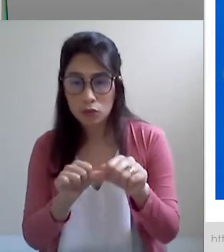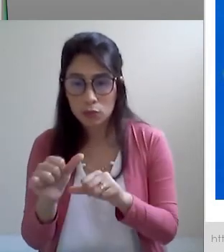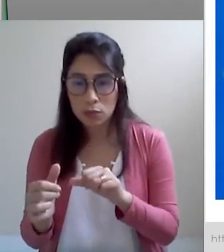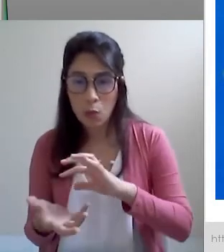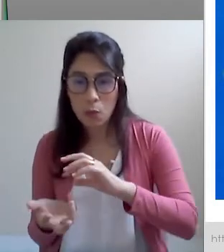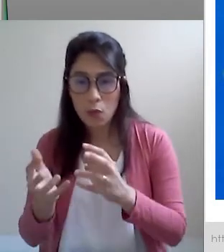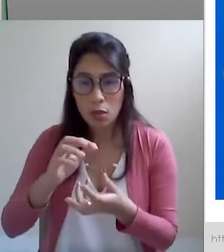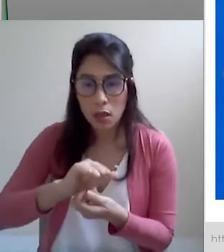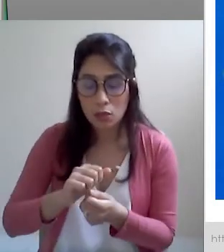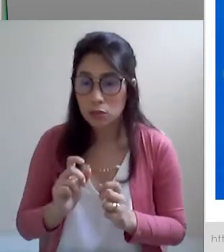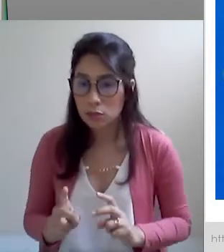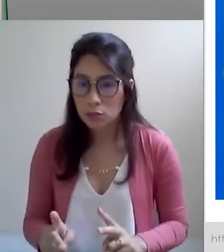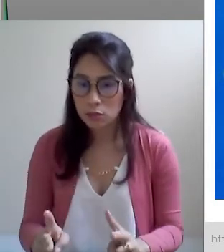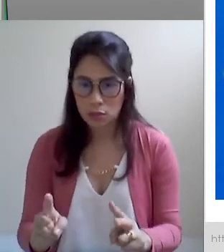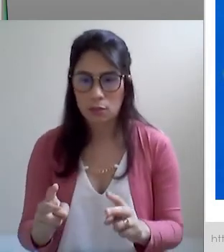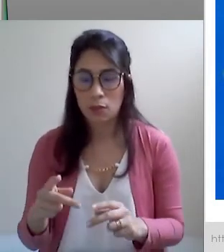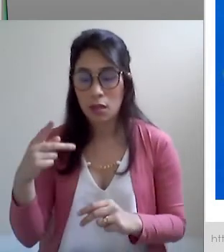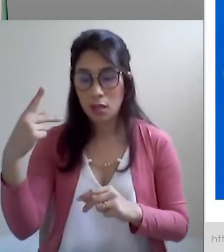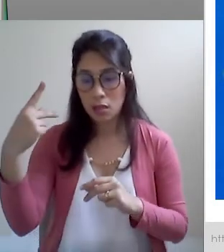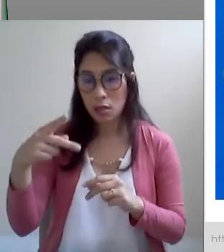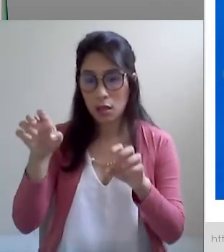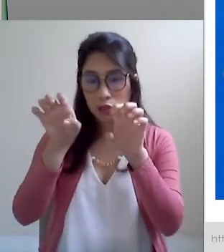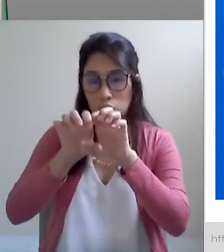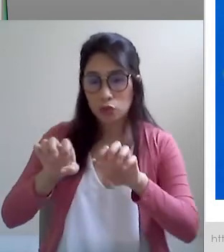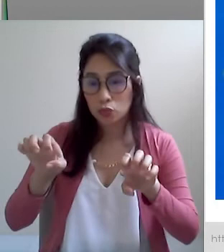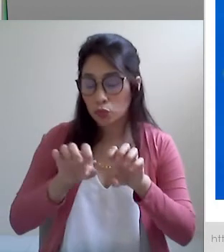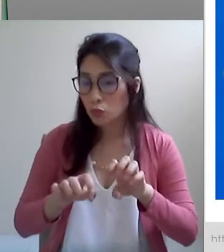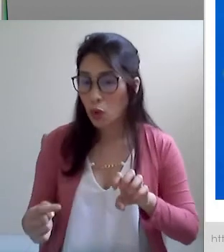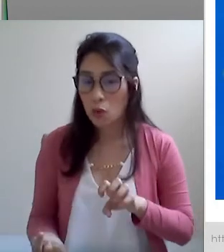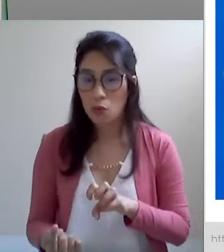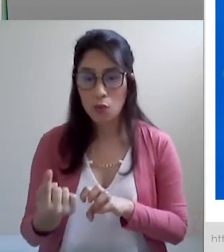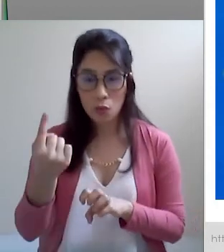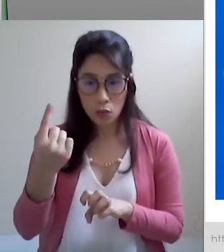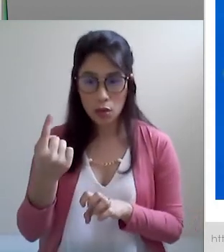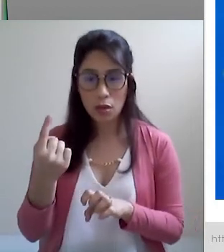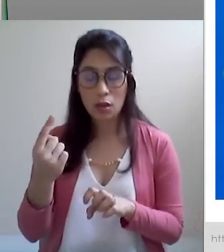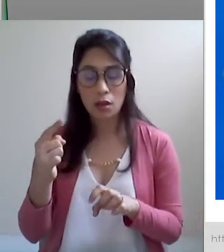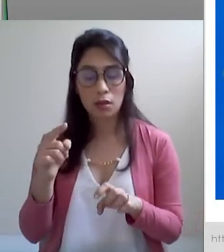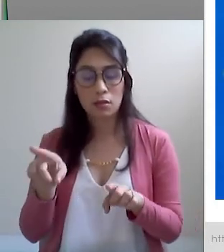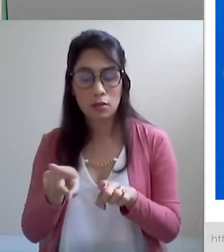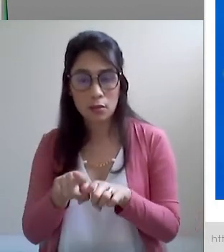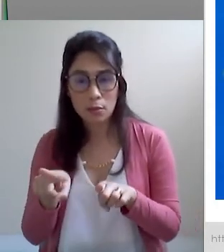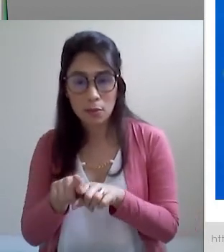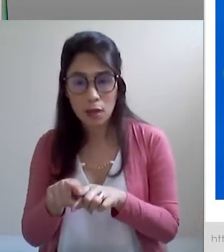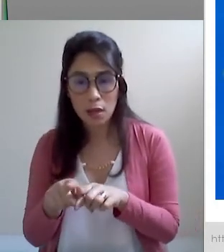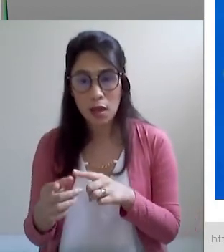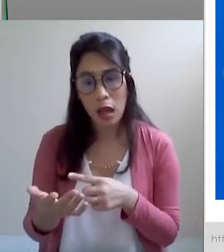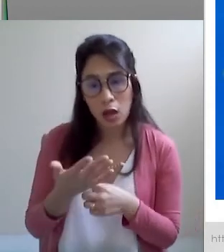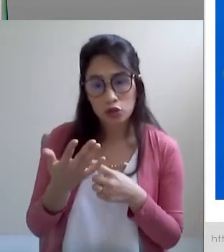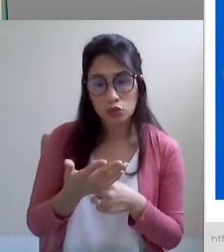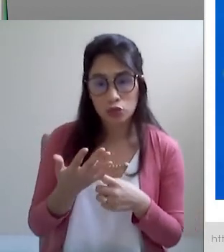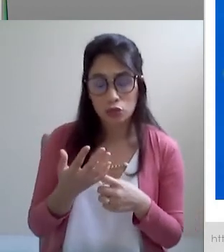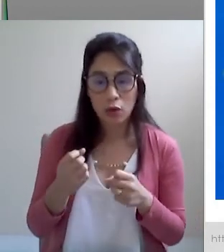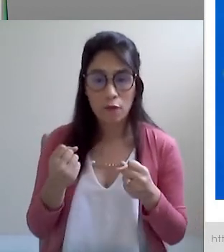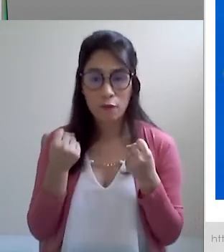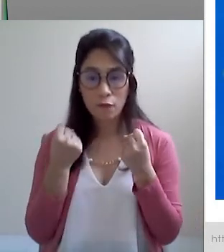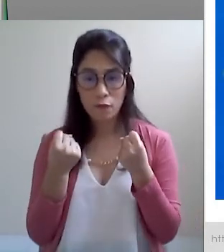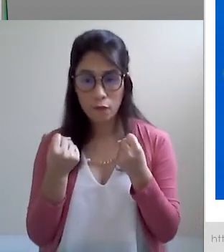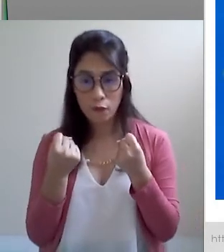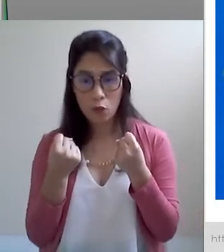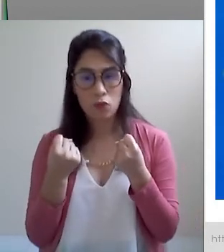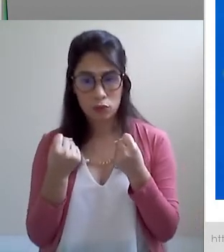Sua arquitetura é única e promovendo a maior força com o mínimo de peso em qualquer tecido.